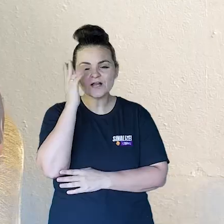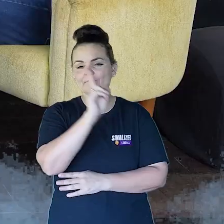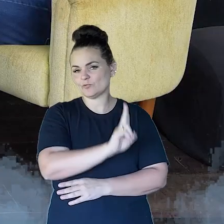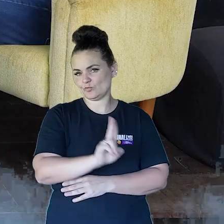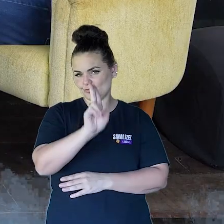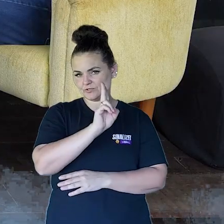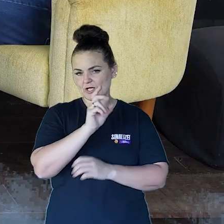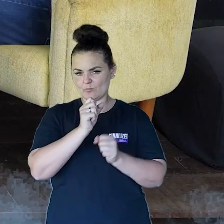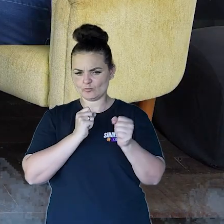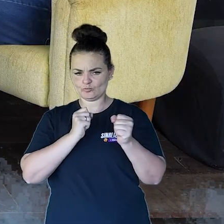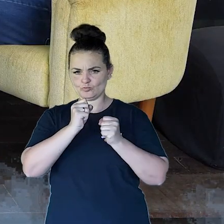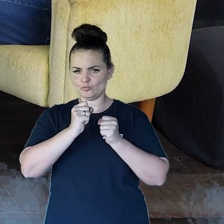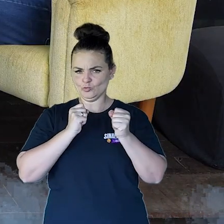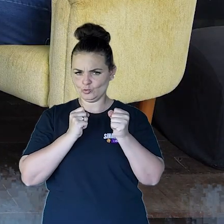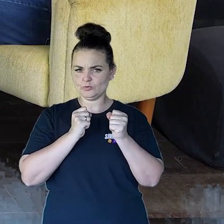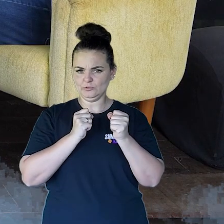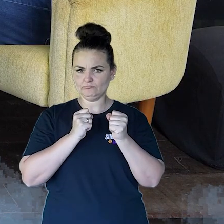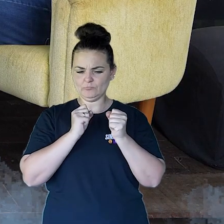exemplo,